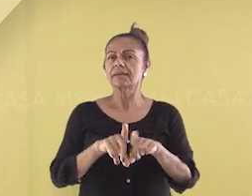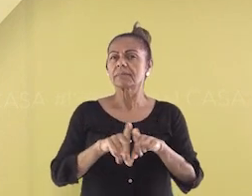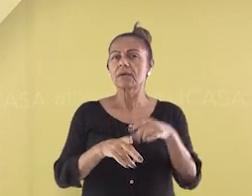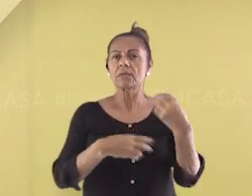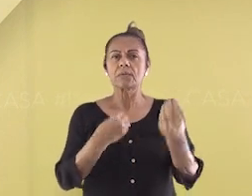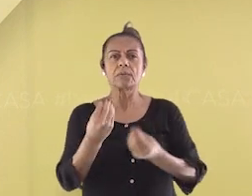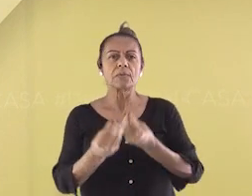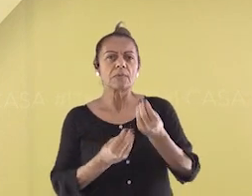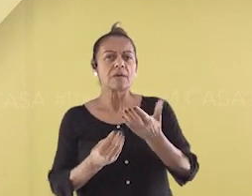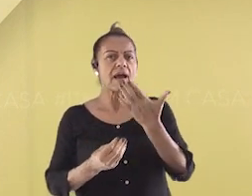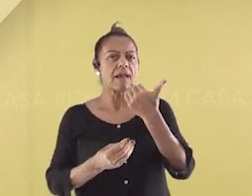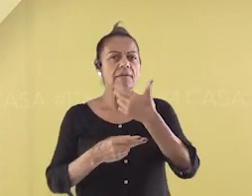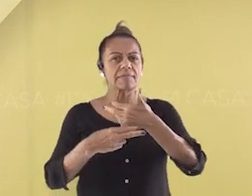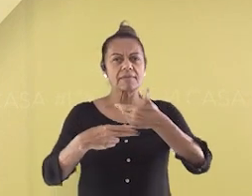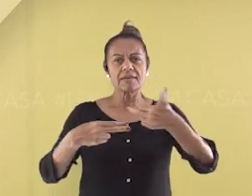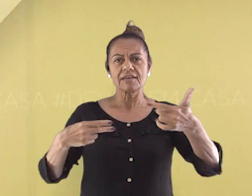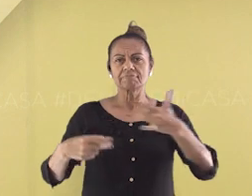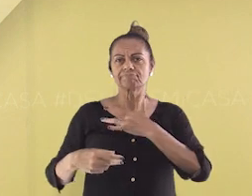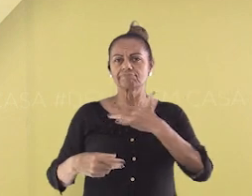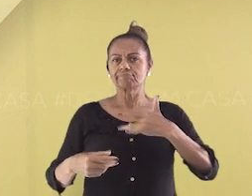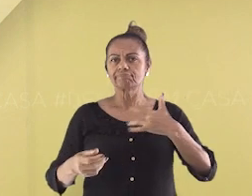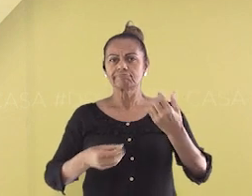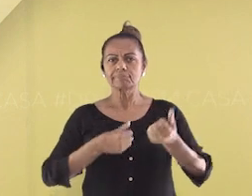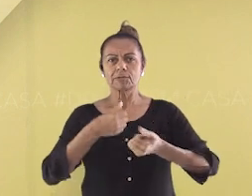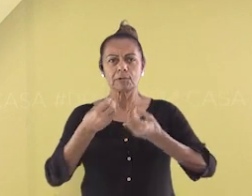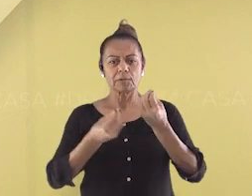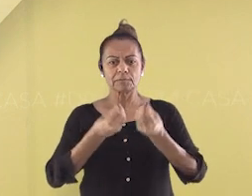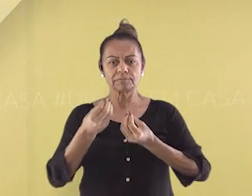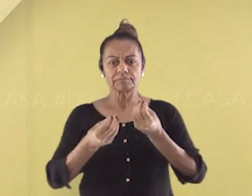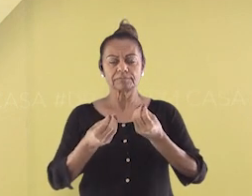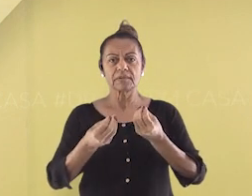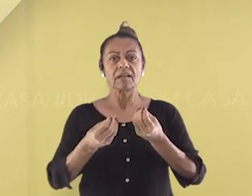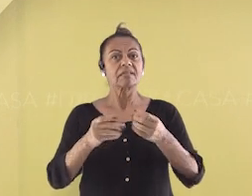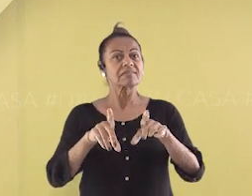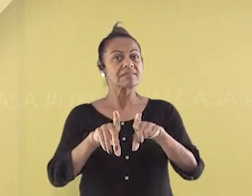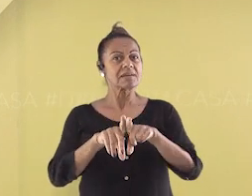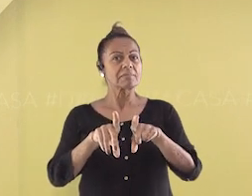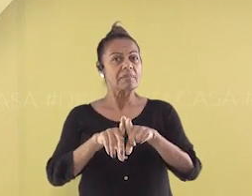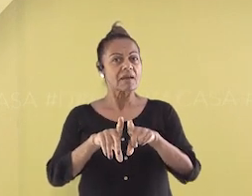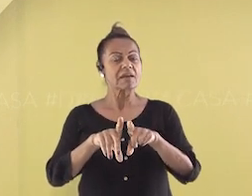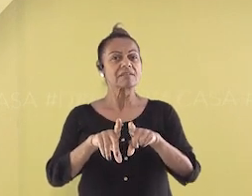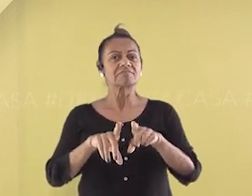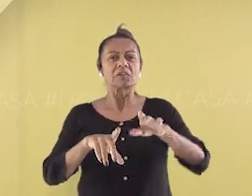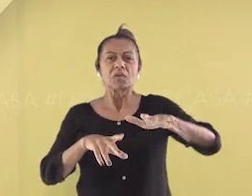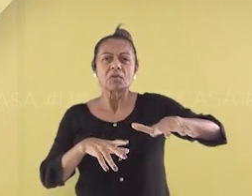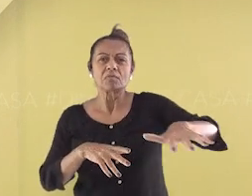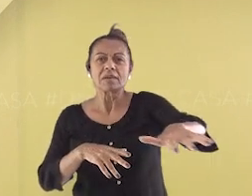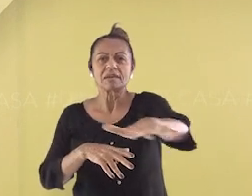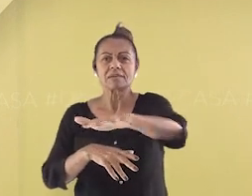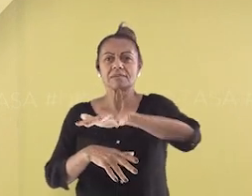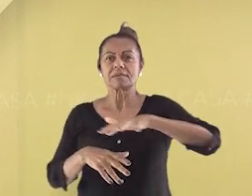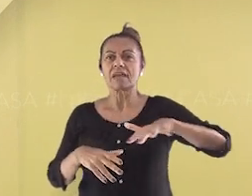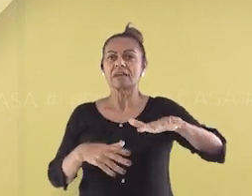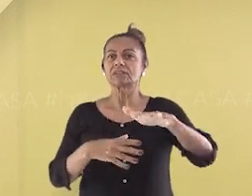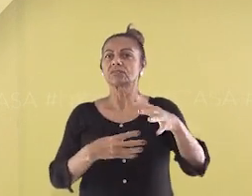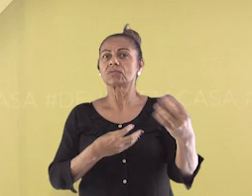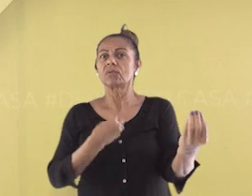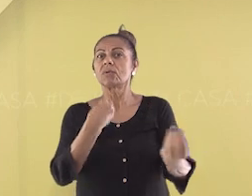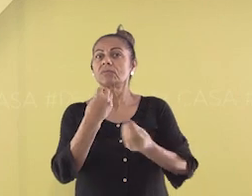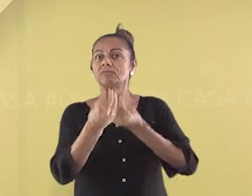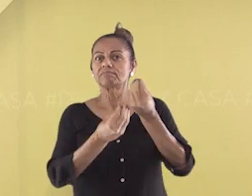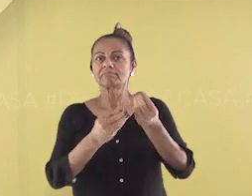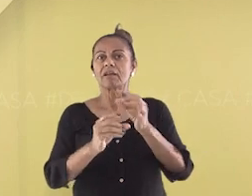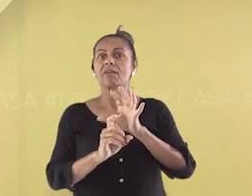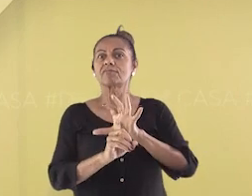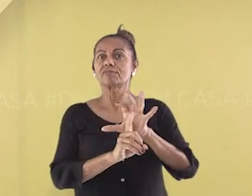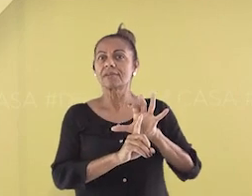fica a produção desses recursos? Antes de começar, eu tenho um recado para os professores que estão nos acompanhando.